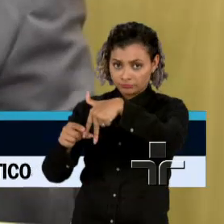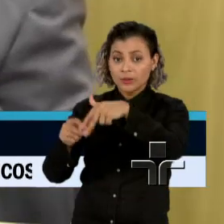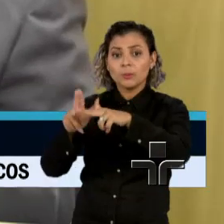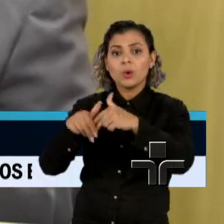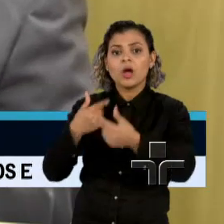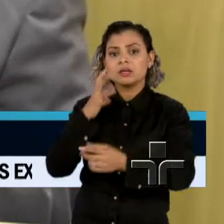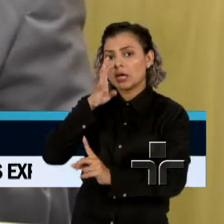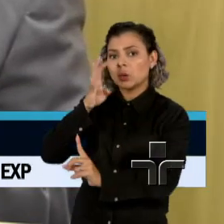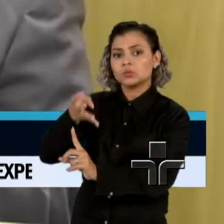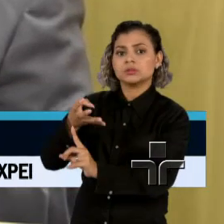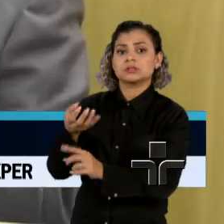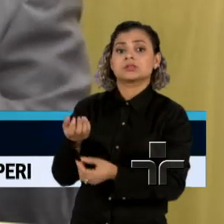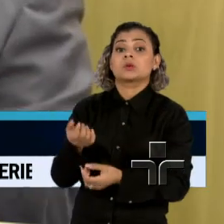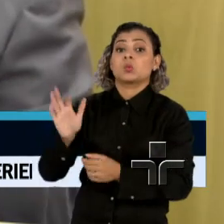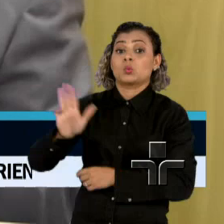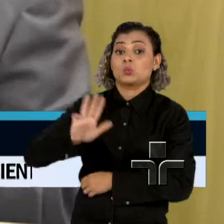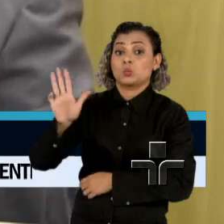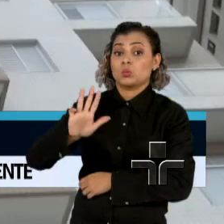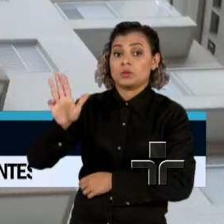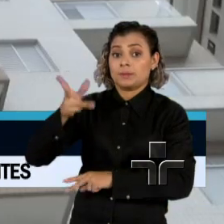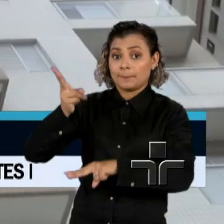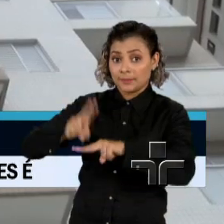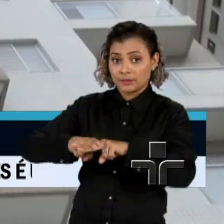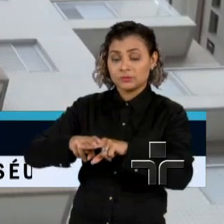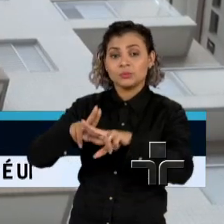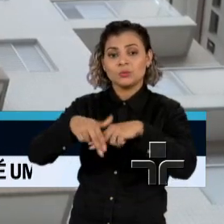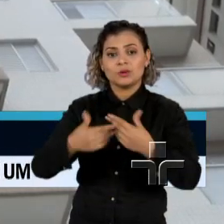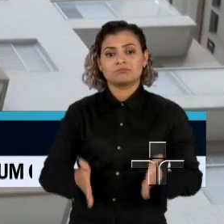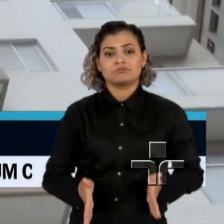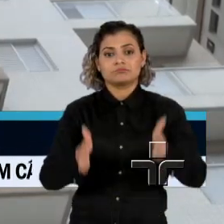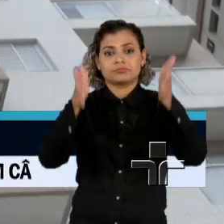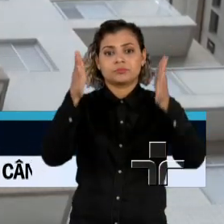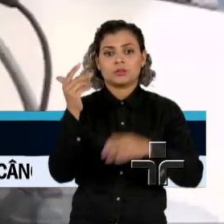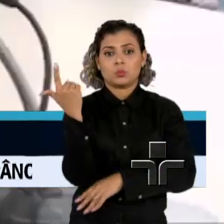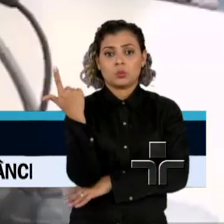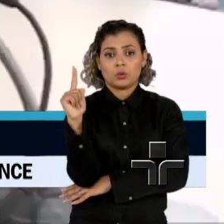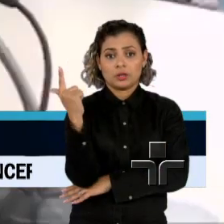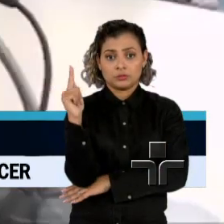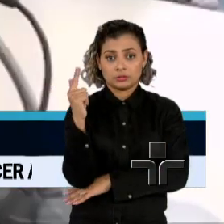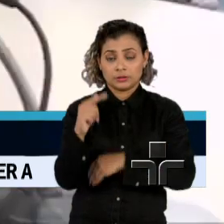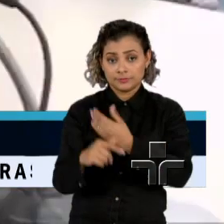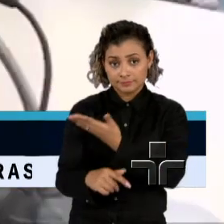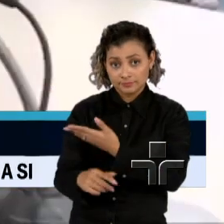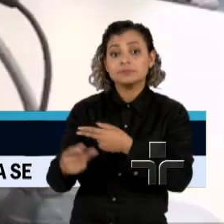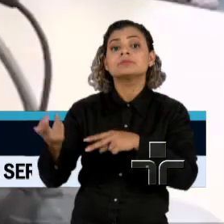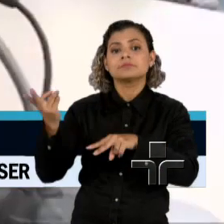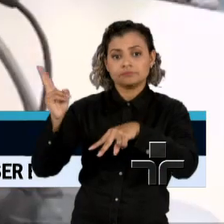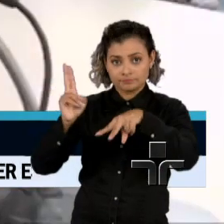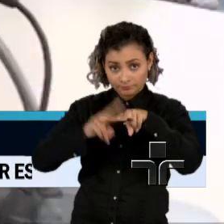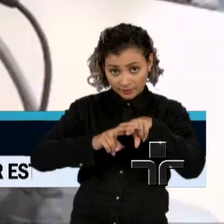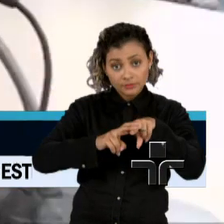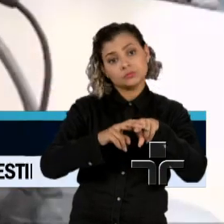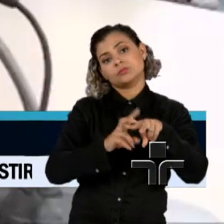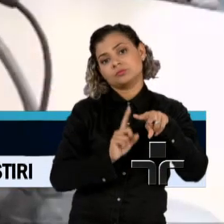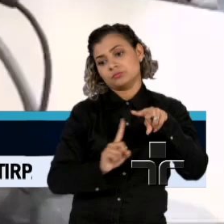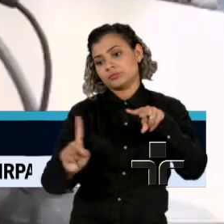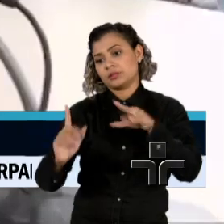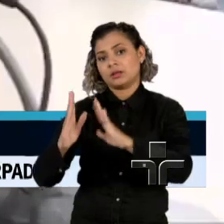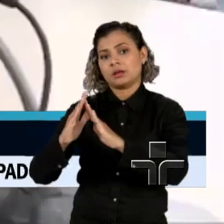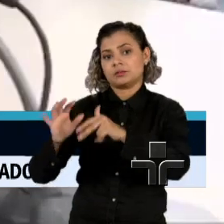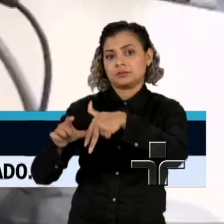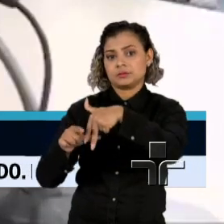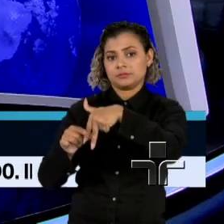na condenação do ex-presidente Lula no processo do triplex do Guarujá. Pinheiro vai cumprir o restante da pena em casa.